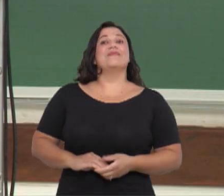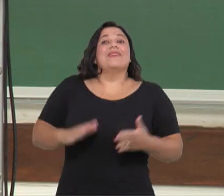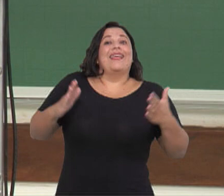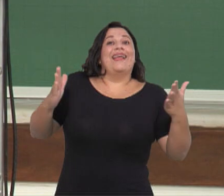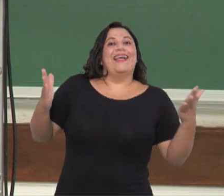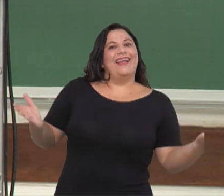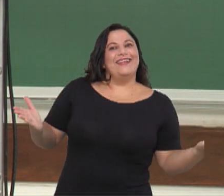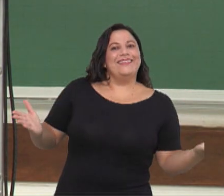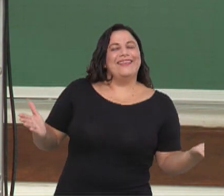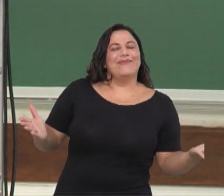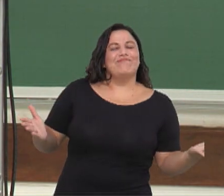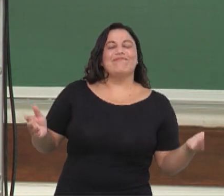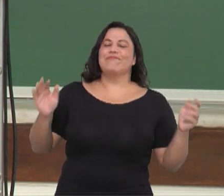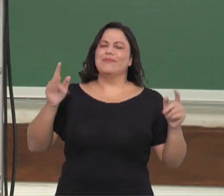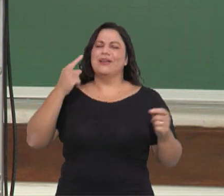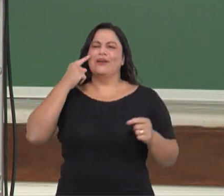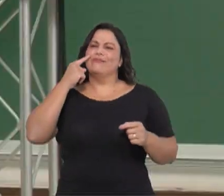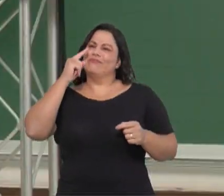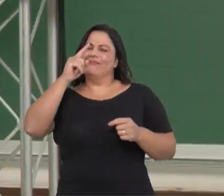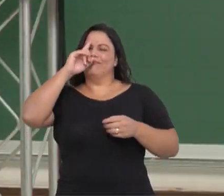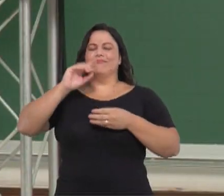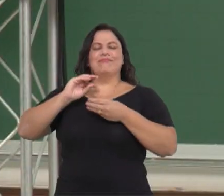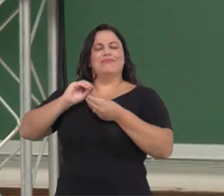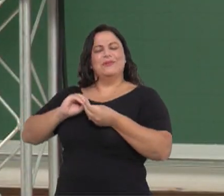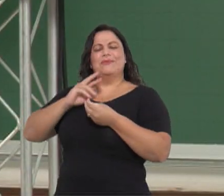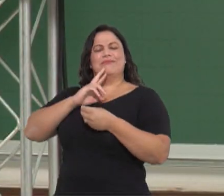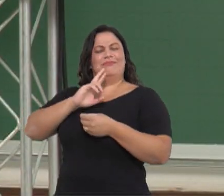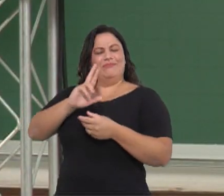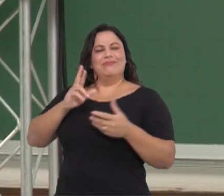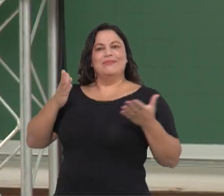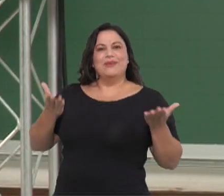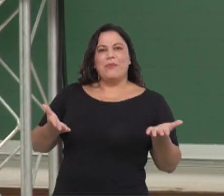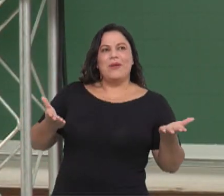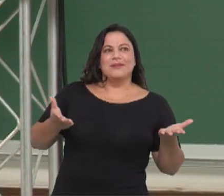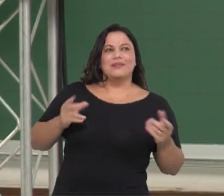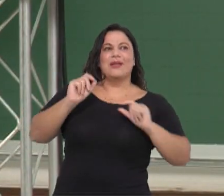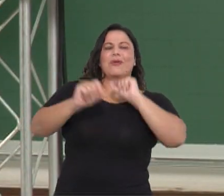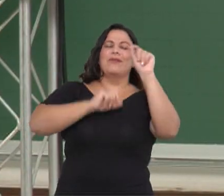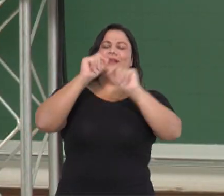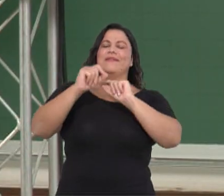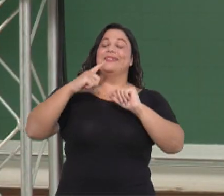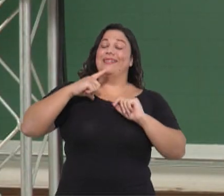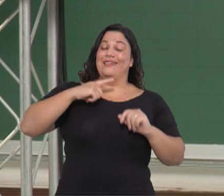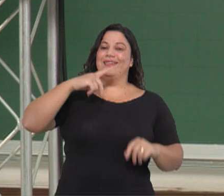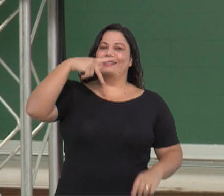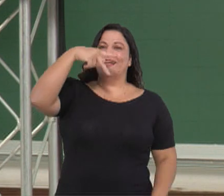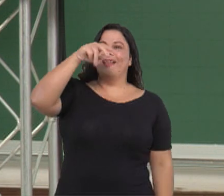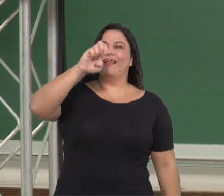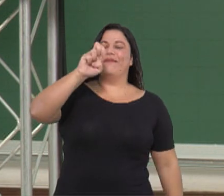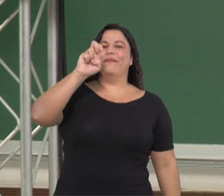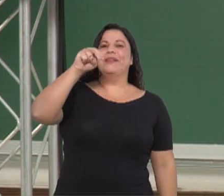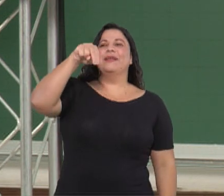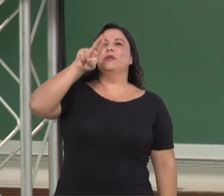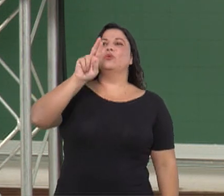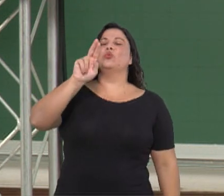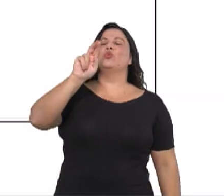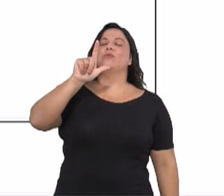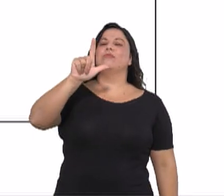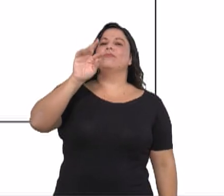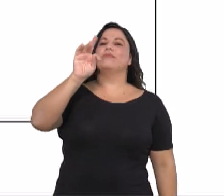Então, pessoal, vocês devem ter chegado à conclusão de que o que vocês têm é a penúltima sílaba tônica que